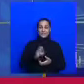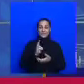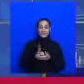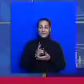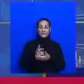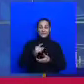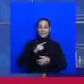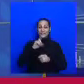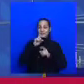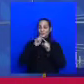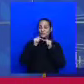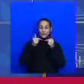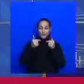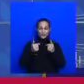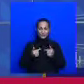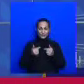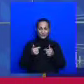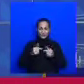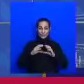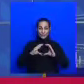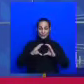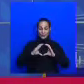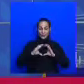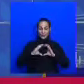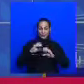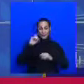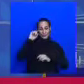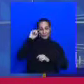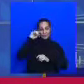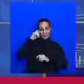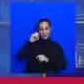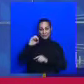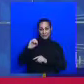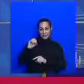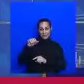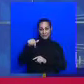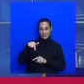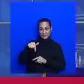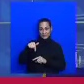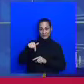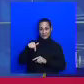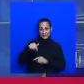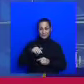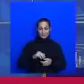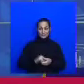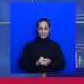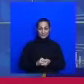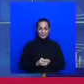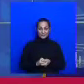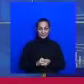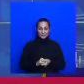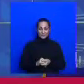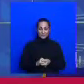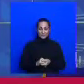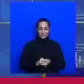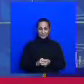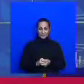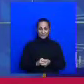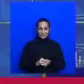Na sequência tem dia de sorte. Bola preta 07. Preta número